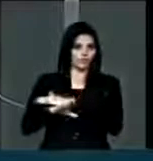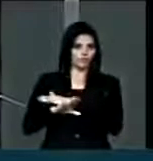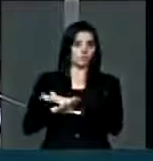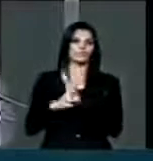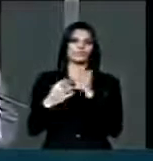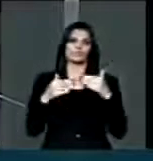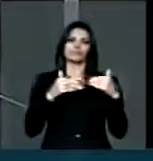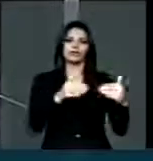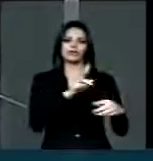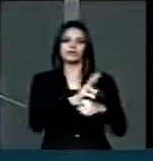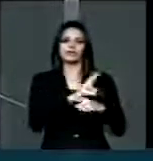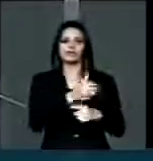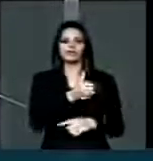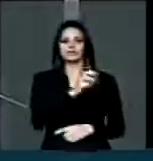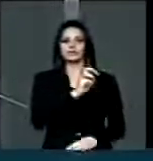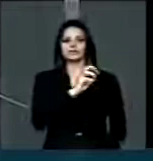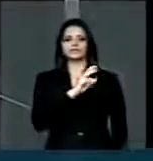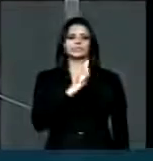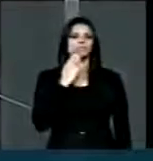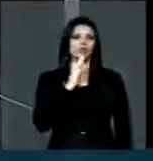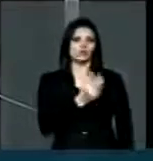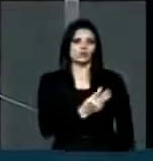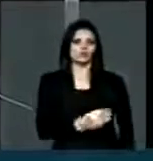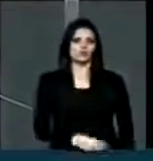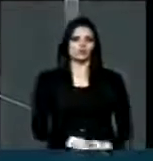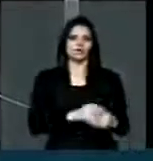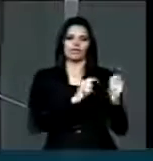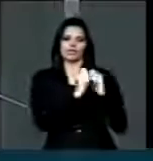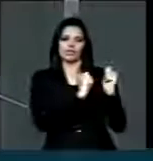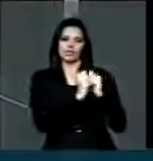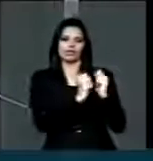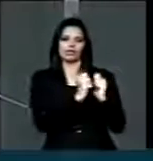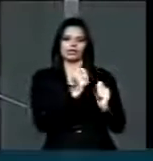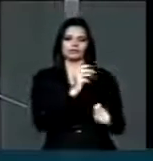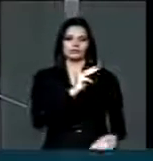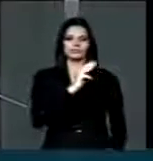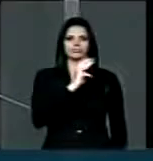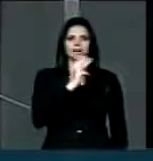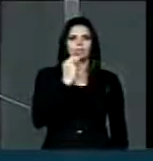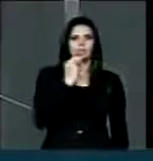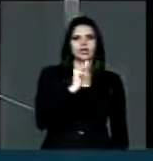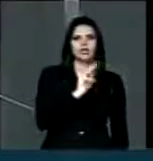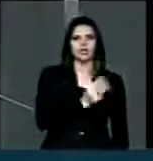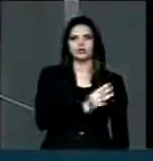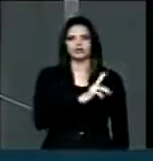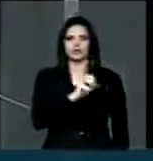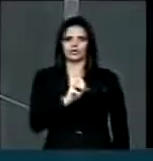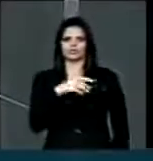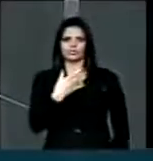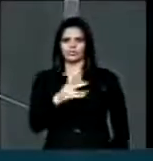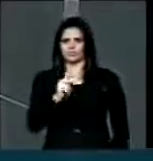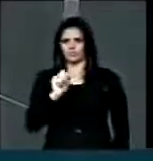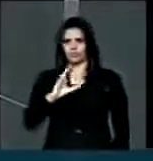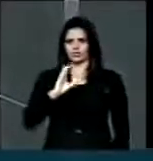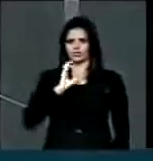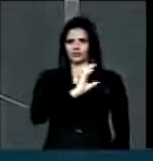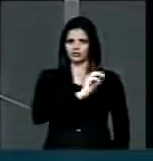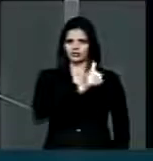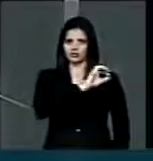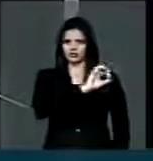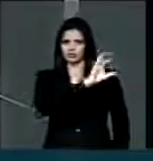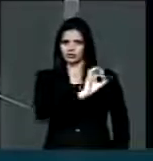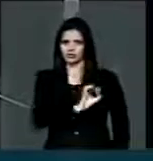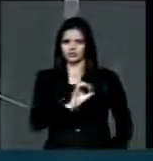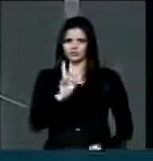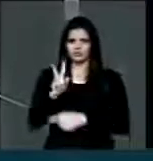da Defesa 15 bilhões. Contingencia 3.500, quer dizer, para o PAC 10%.